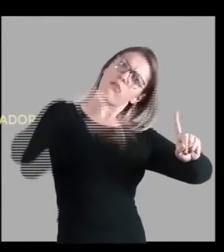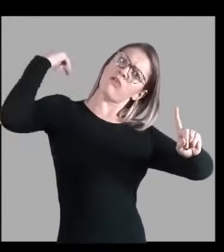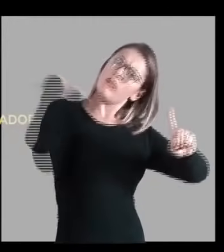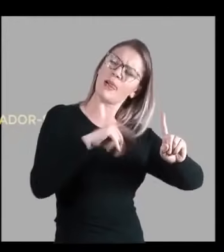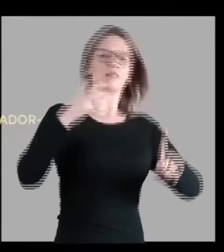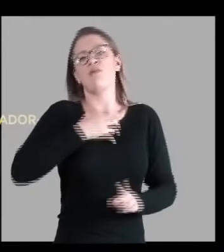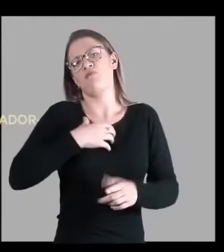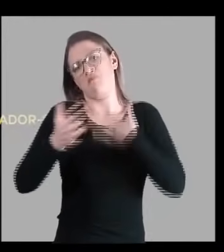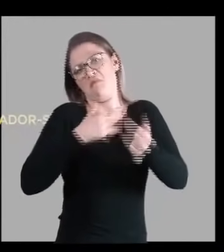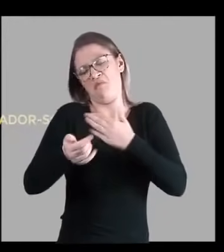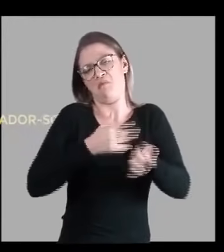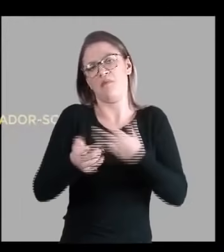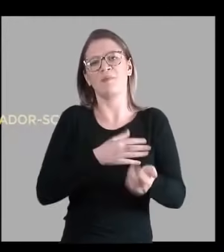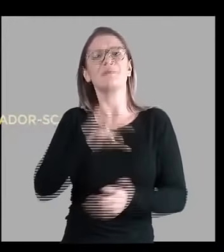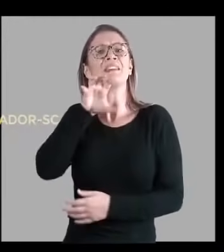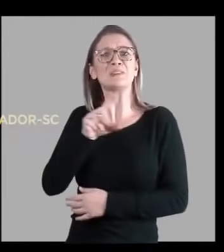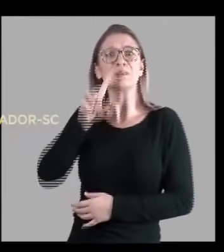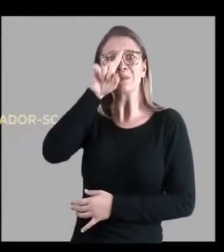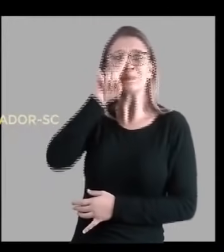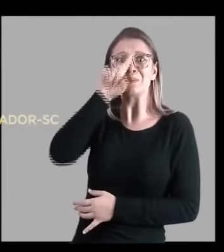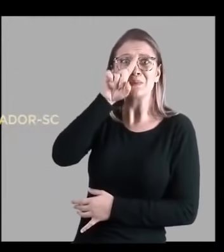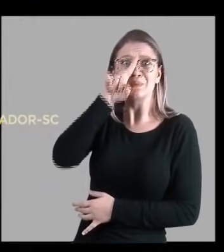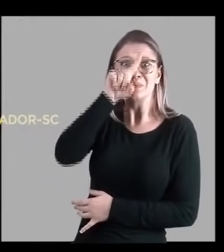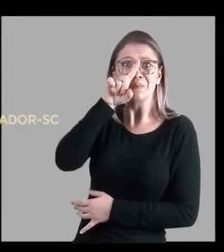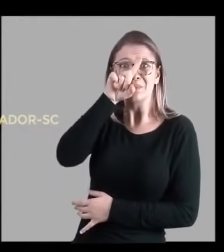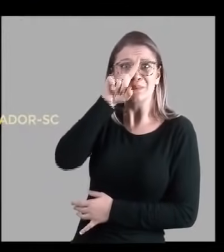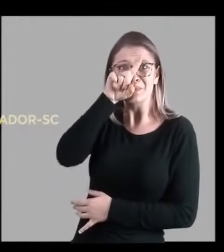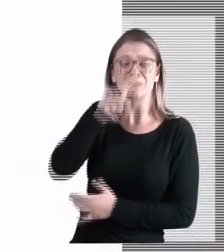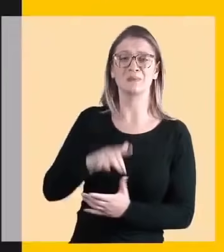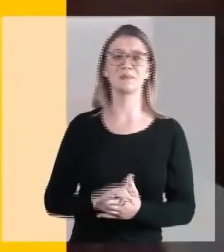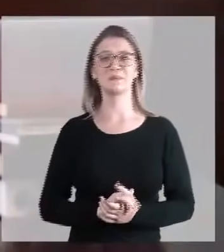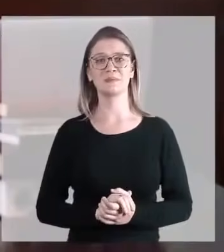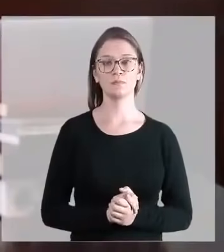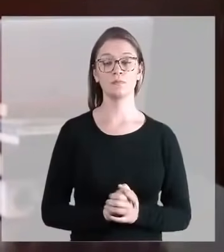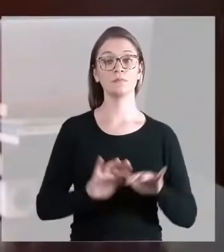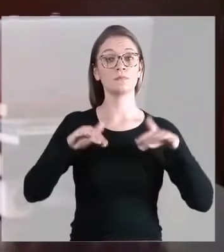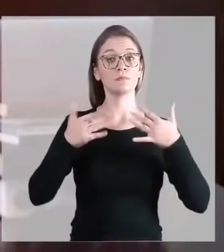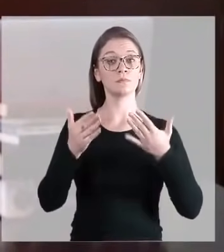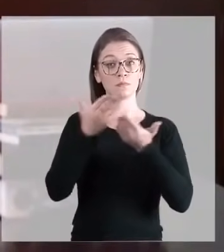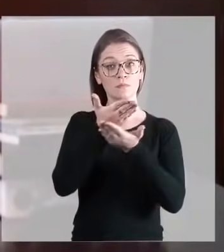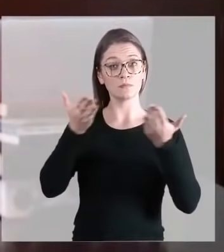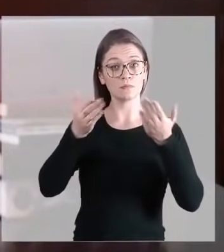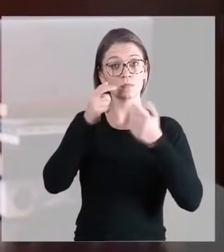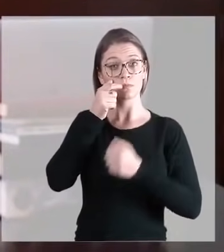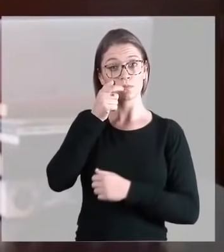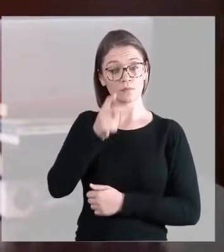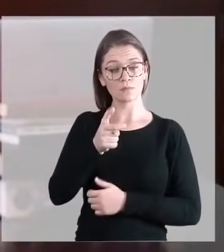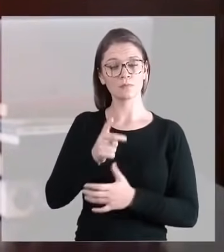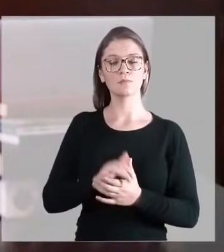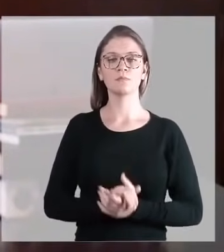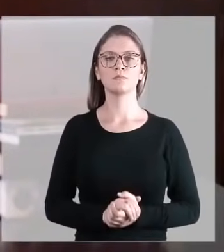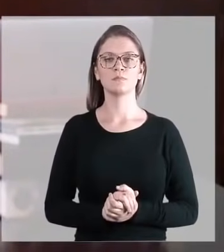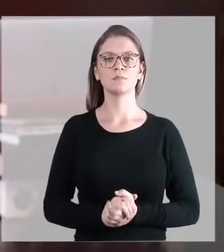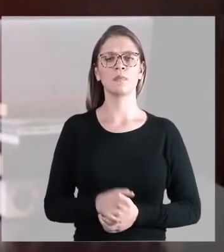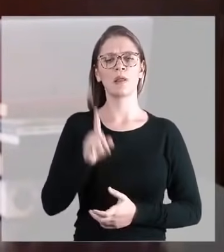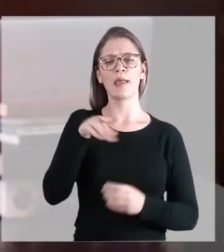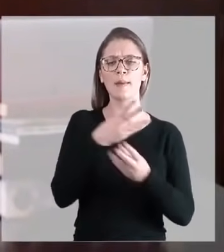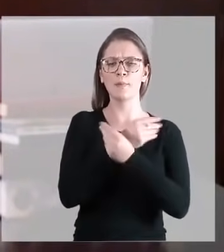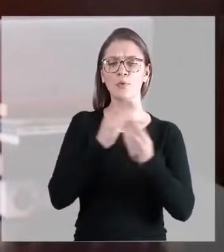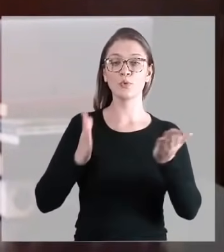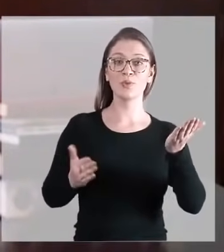os filhos apanharem, né? Da forma que for. Então isso é muito perigoso. Como os senhores podem ver, são muitos